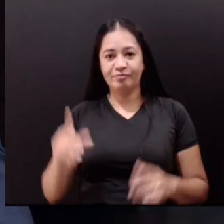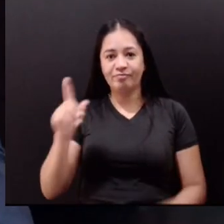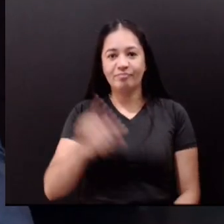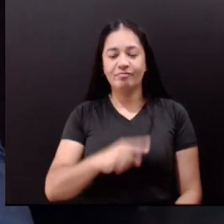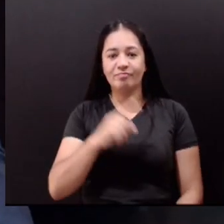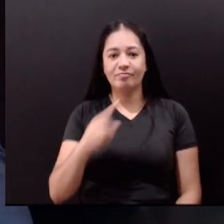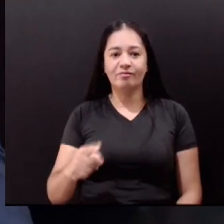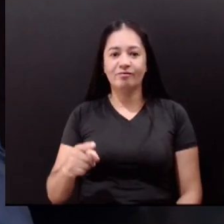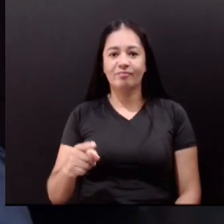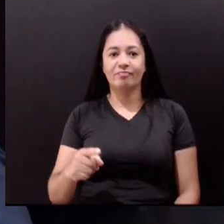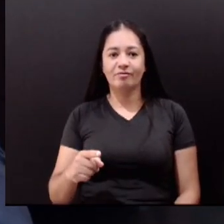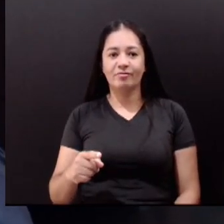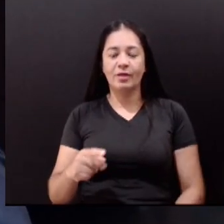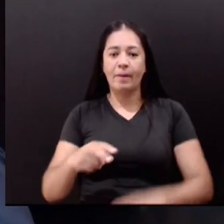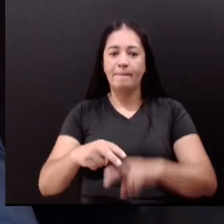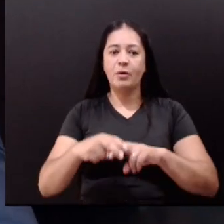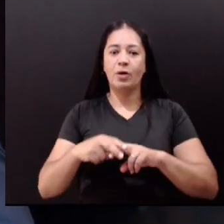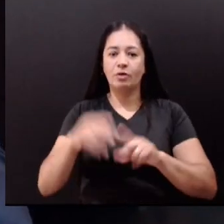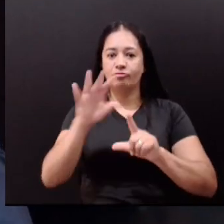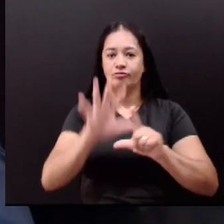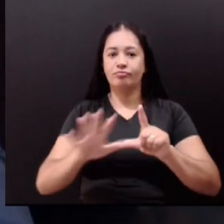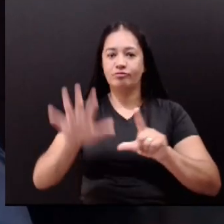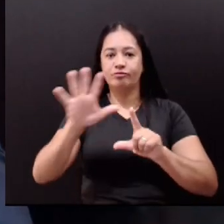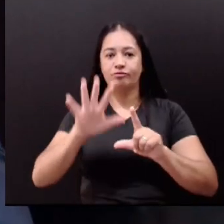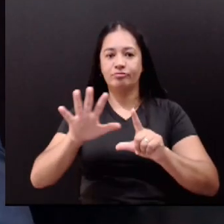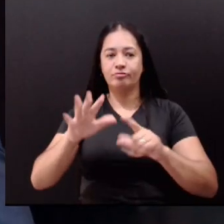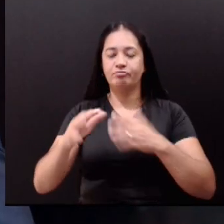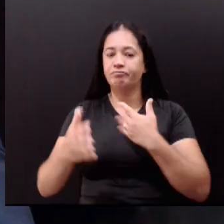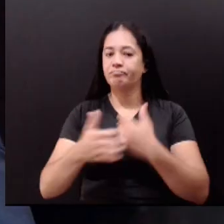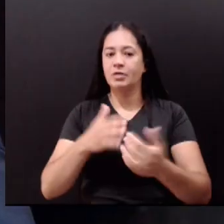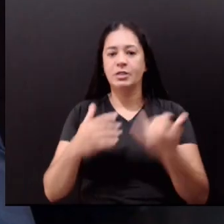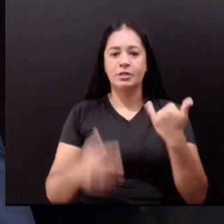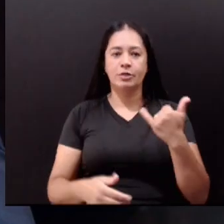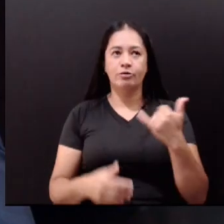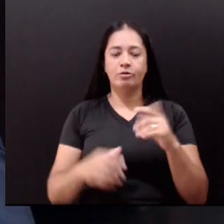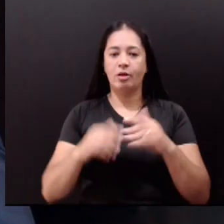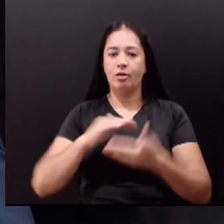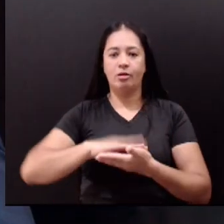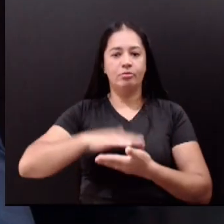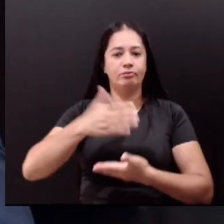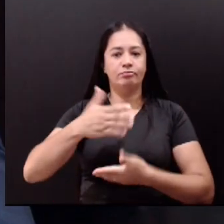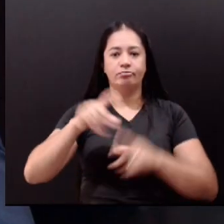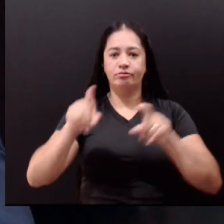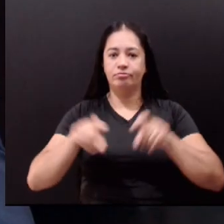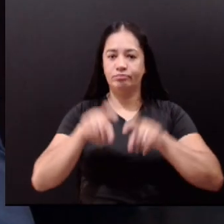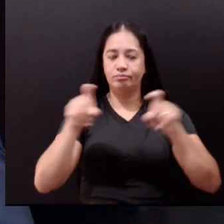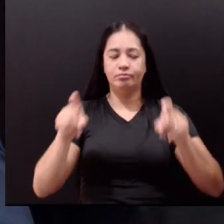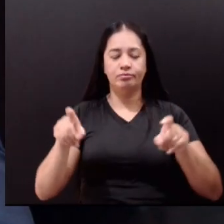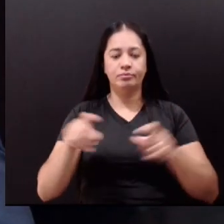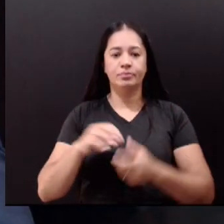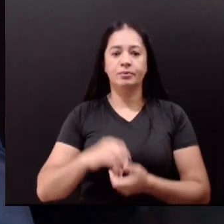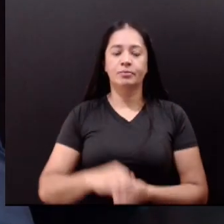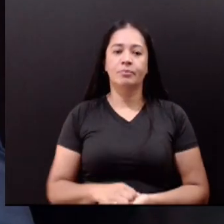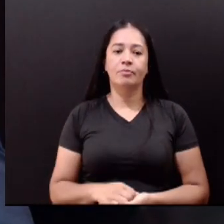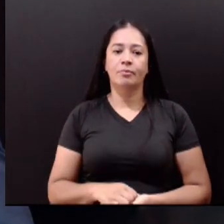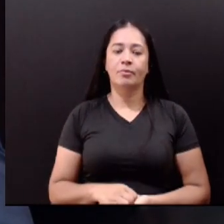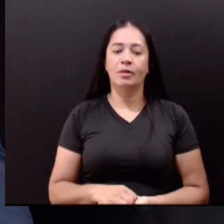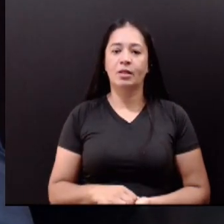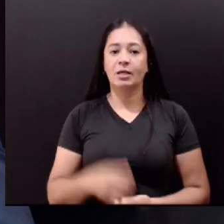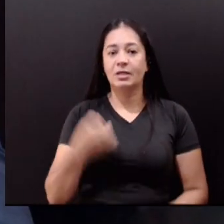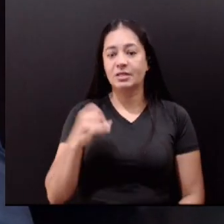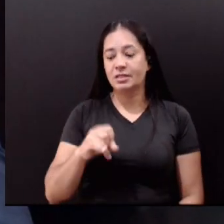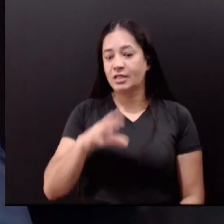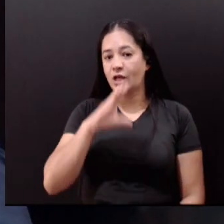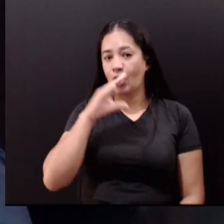de uma plataforma digital, celular, computador, enfim, né. E quando um adolescente pratica